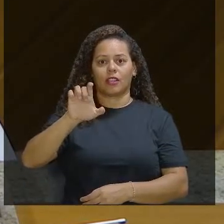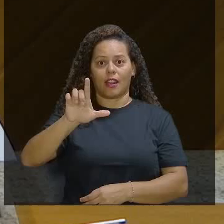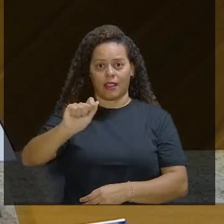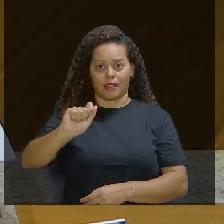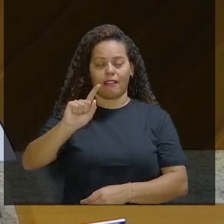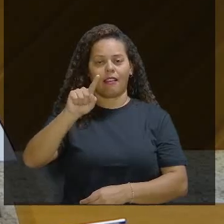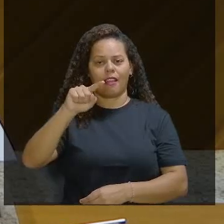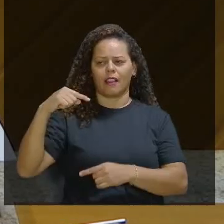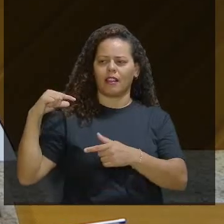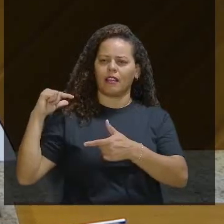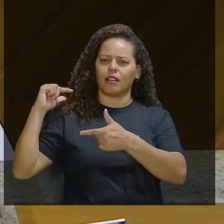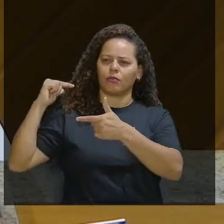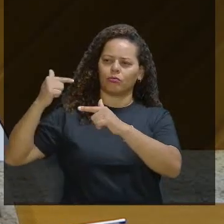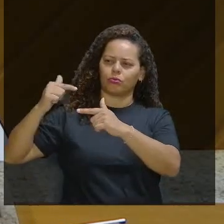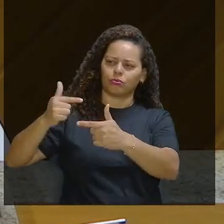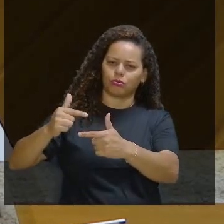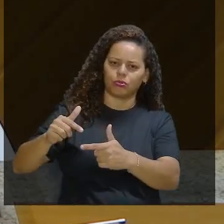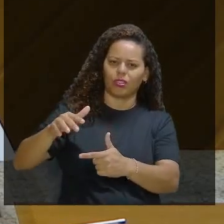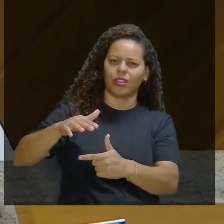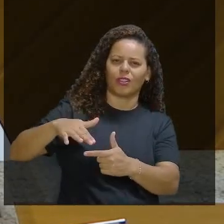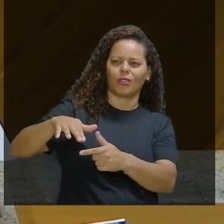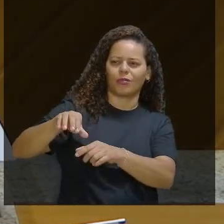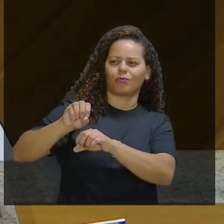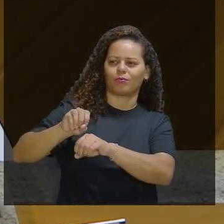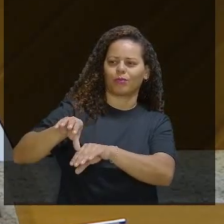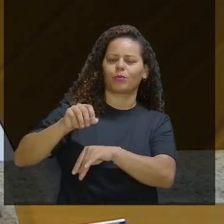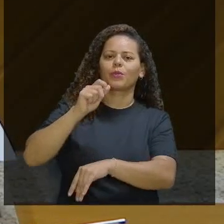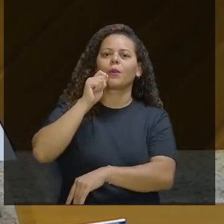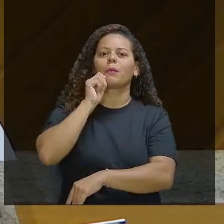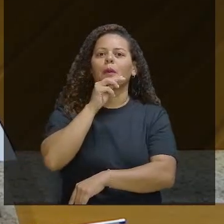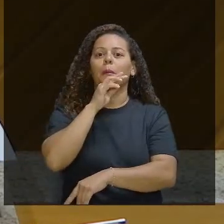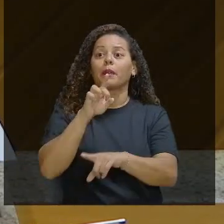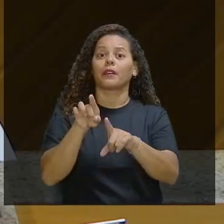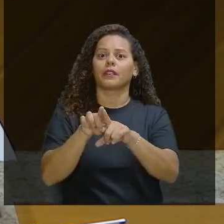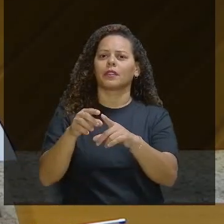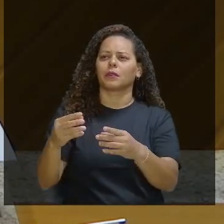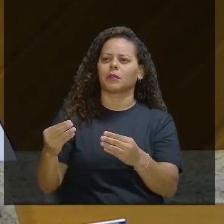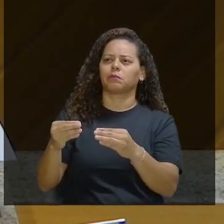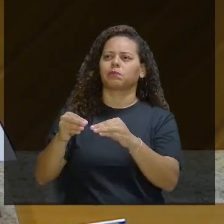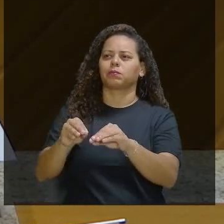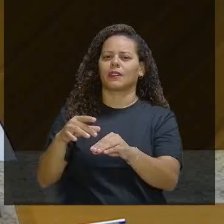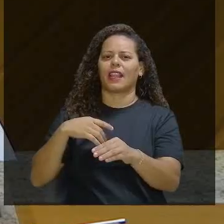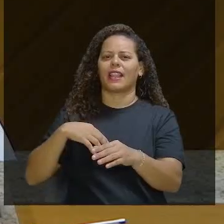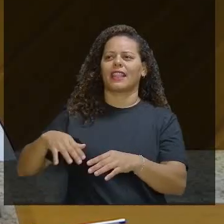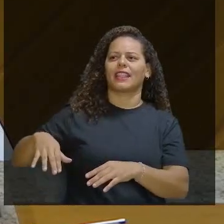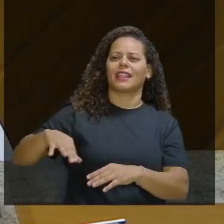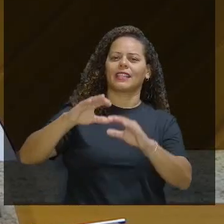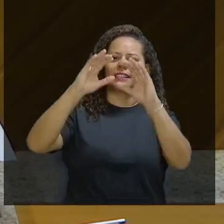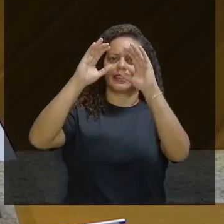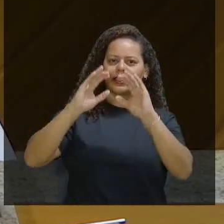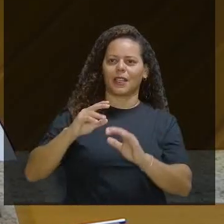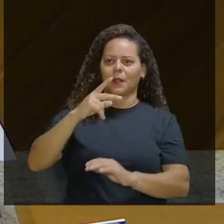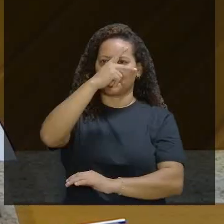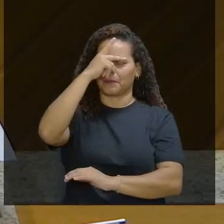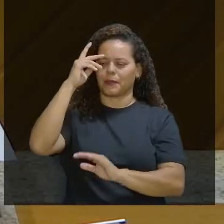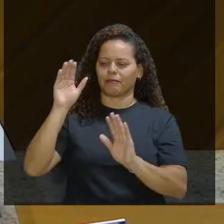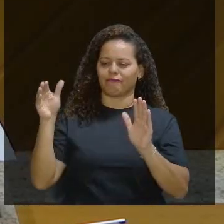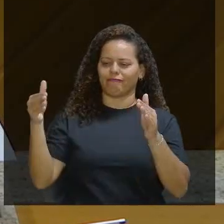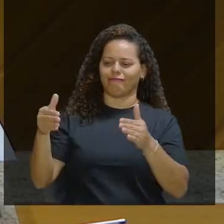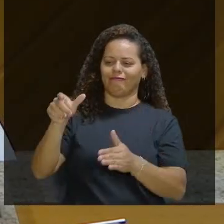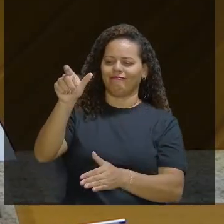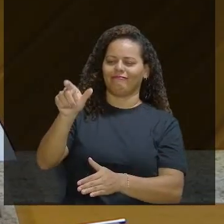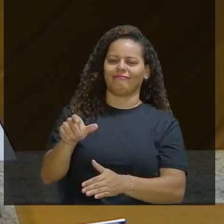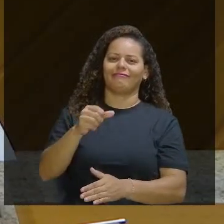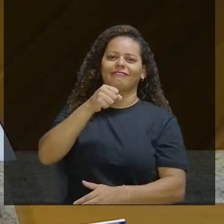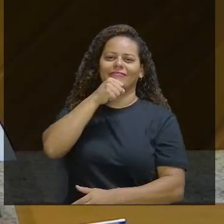cuja trajetória na educação amapaense e seu engajamento nas ações de cidadania voltadas à pessoa idosa